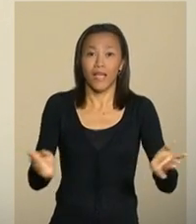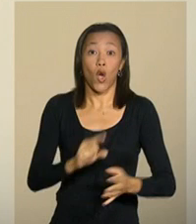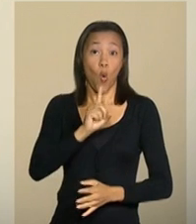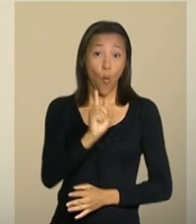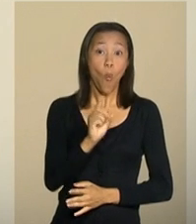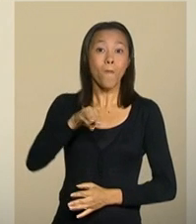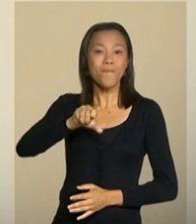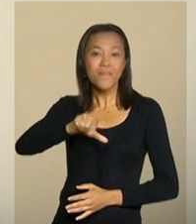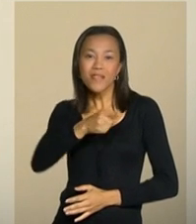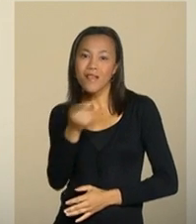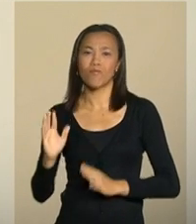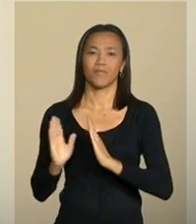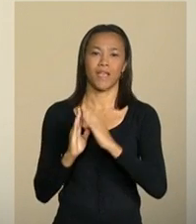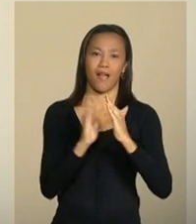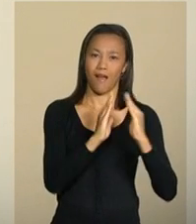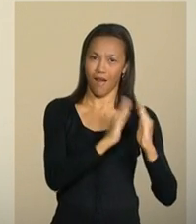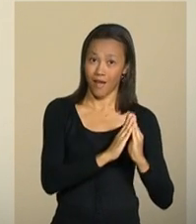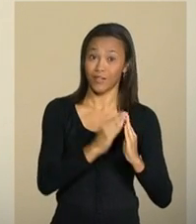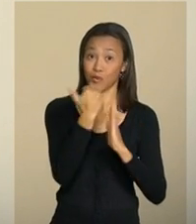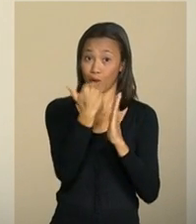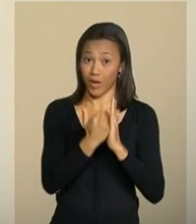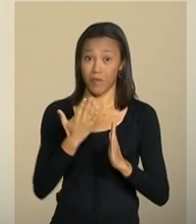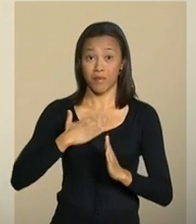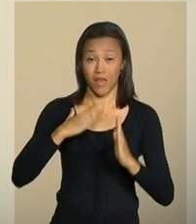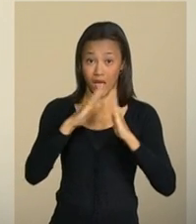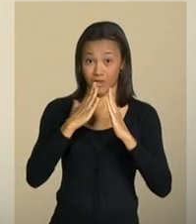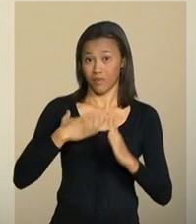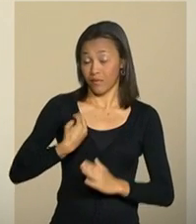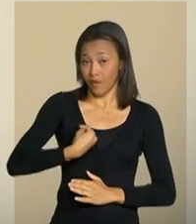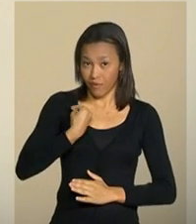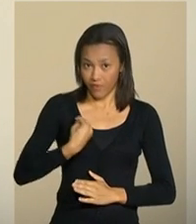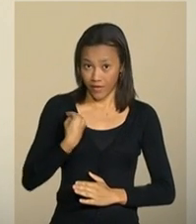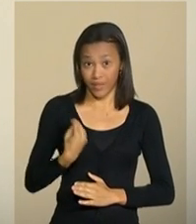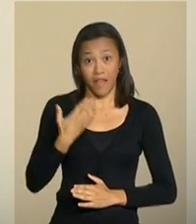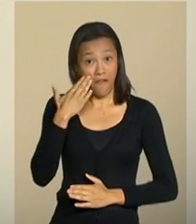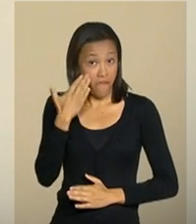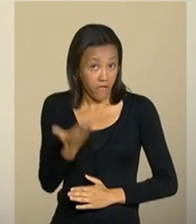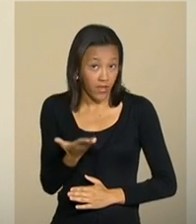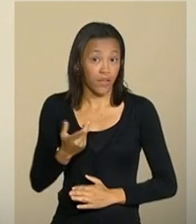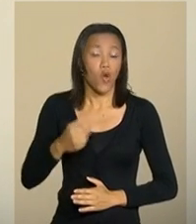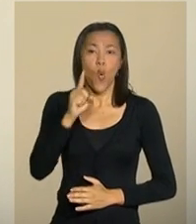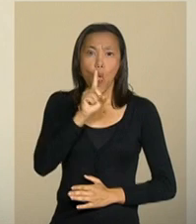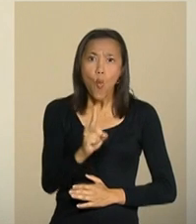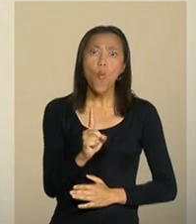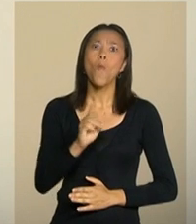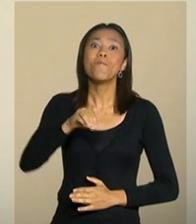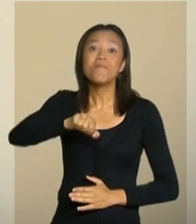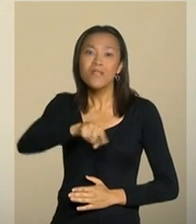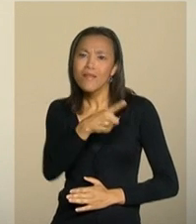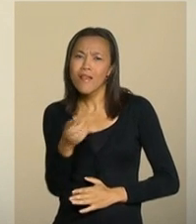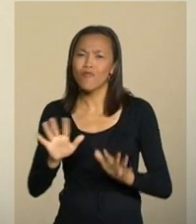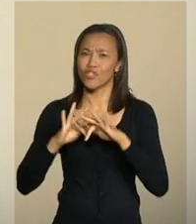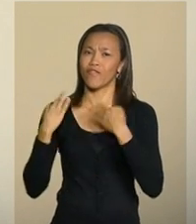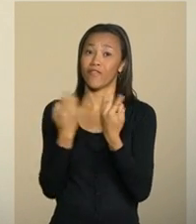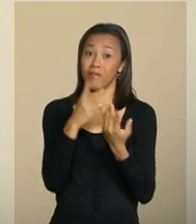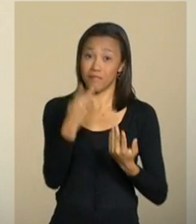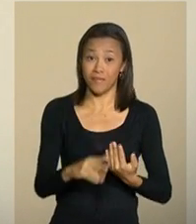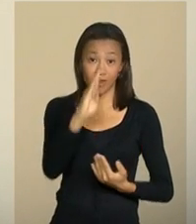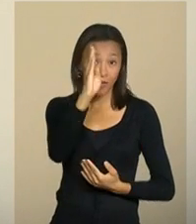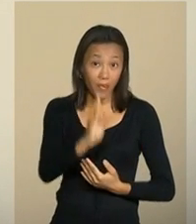1 milhão de casas do programa Minha Casa Minha Vida veja você 1 milhão de famílias